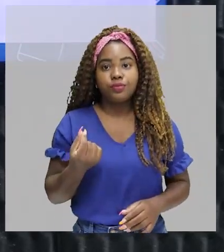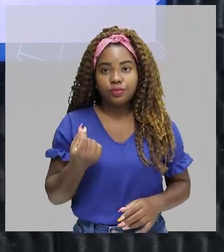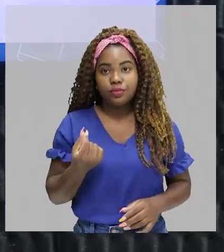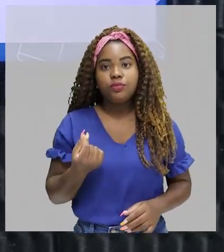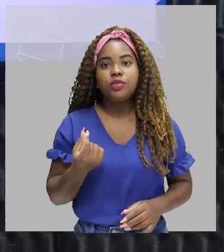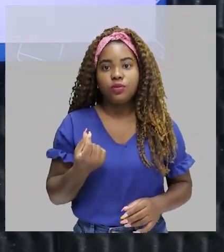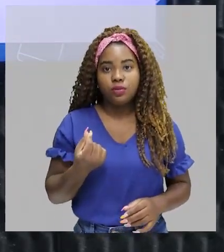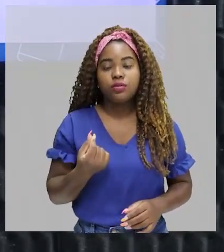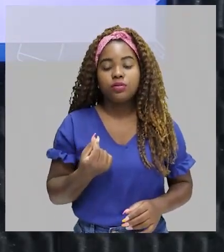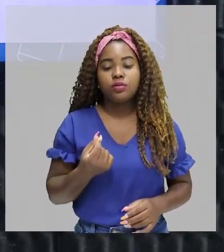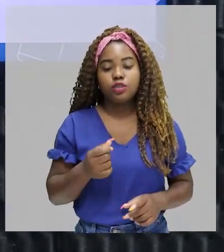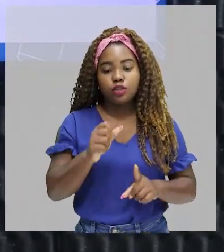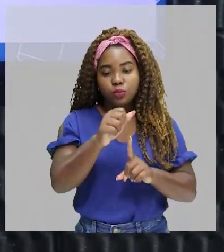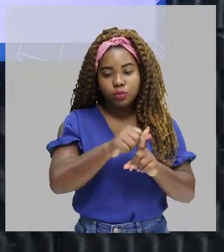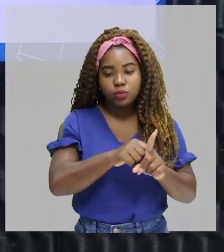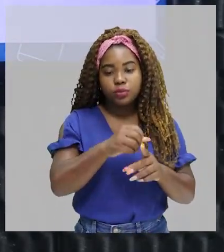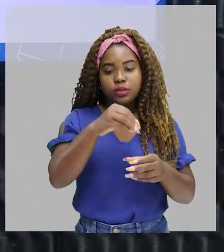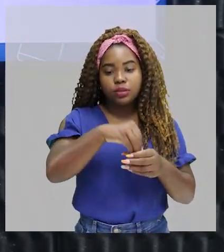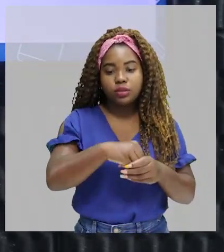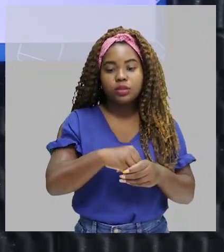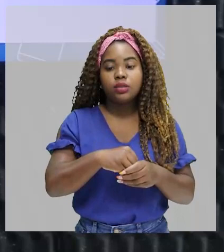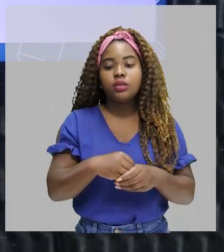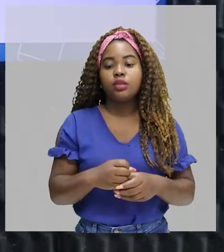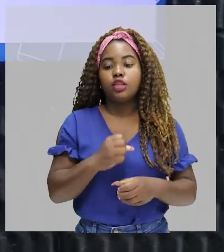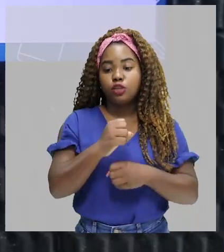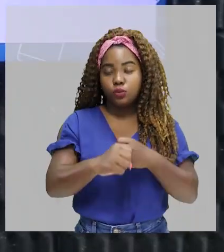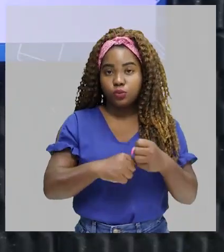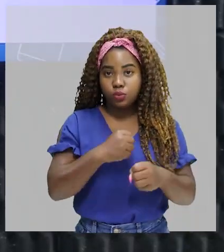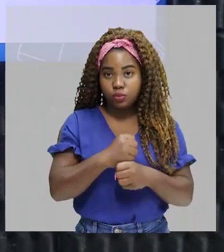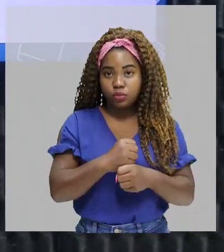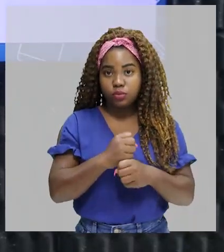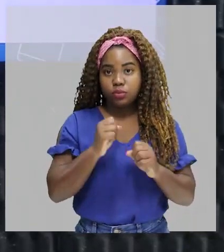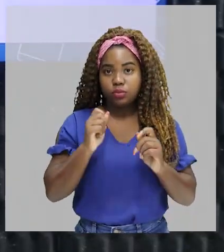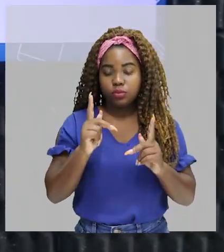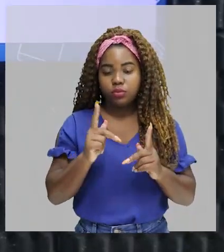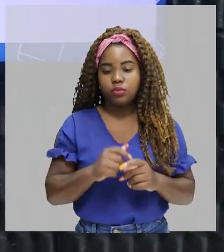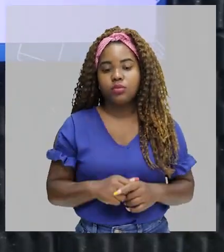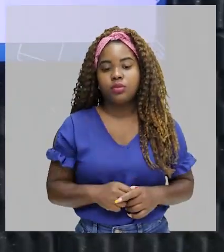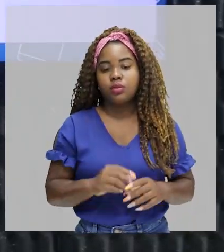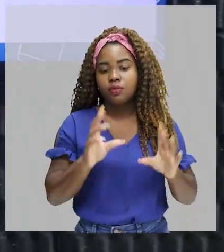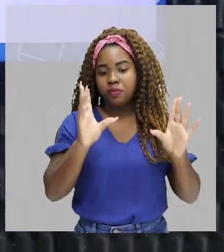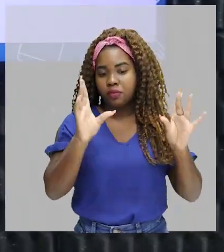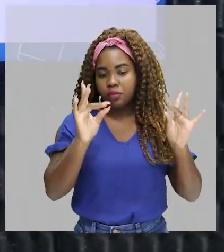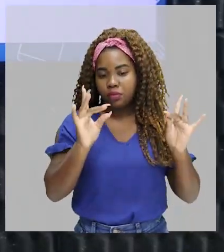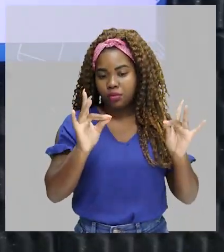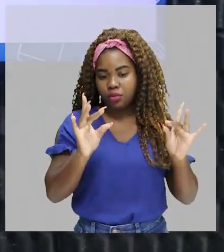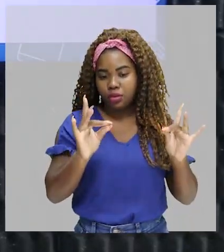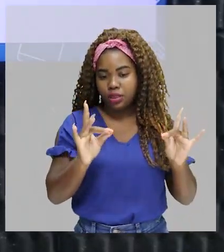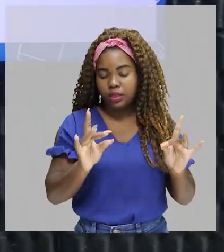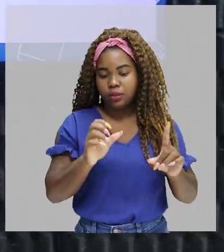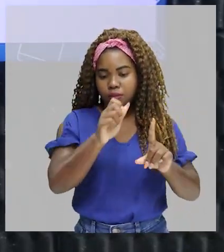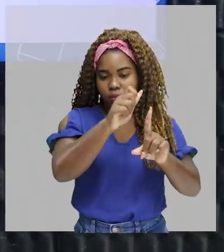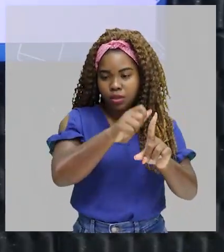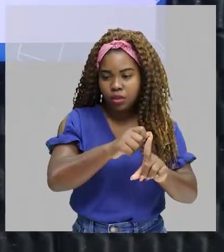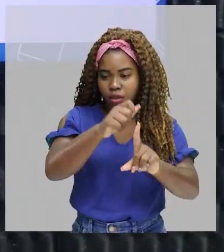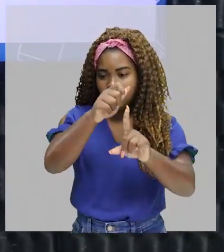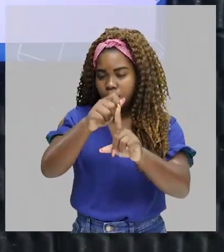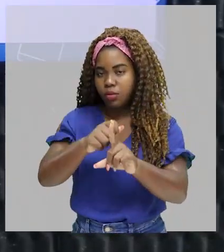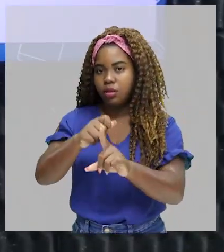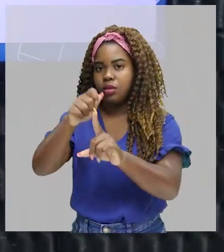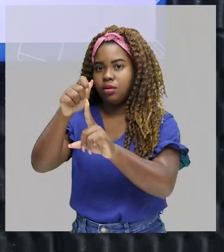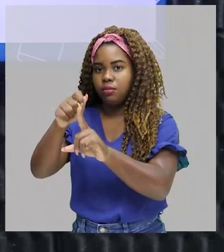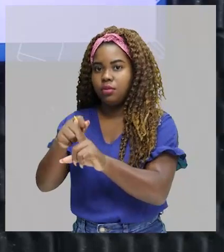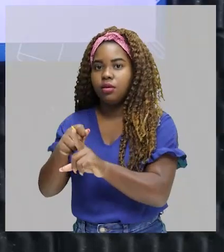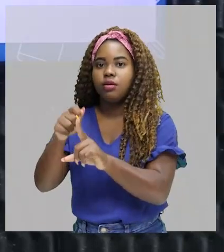de um ano, tá bom? Então, eu vou detalhar, tá, mês a mês o